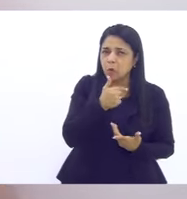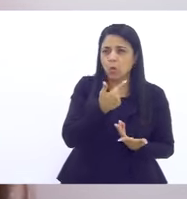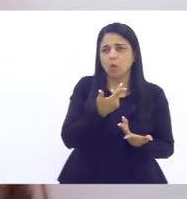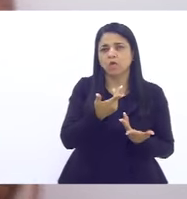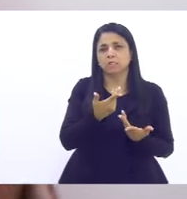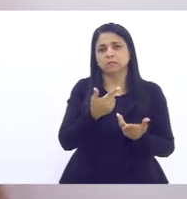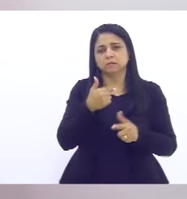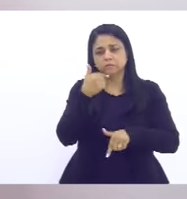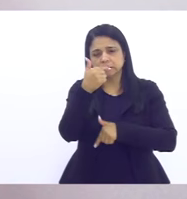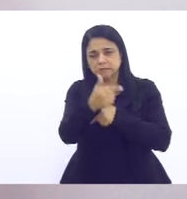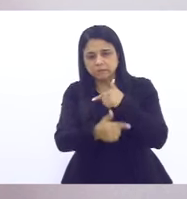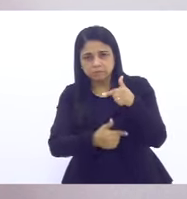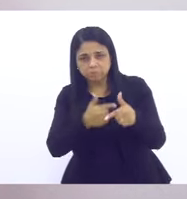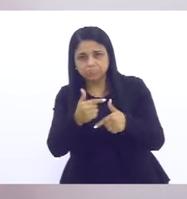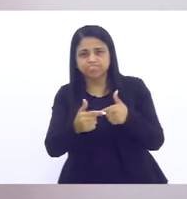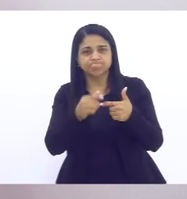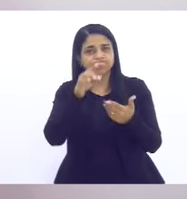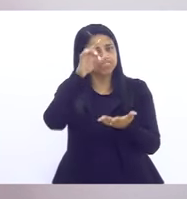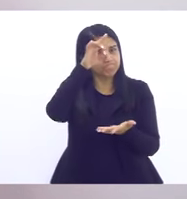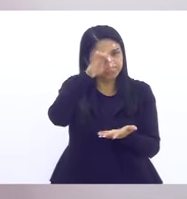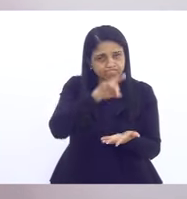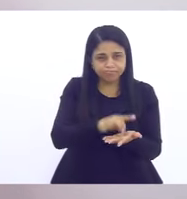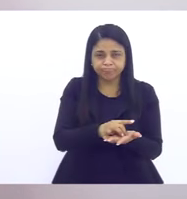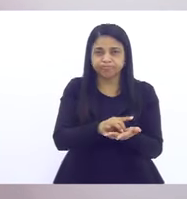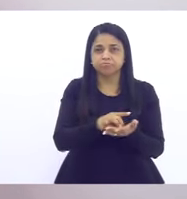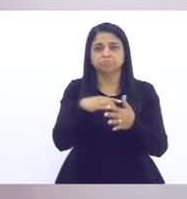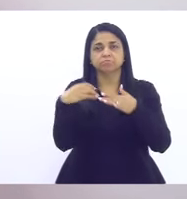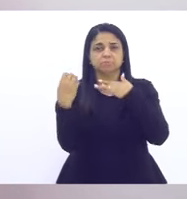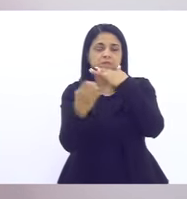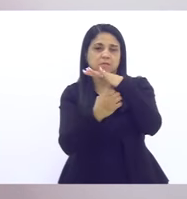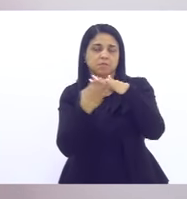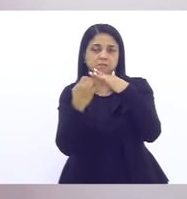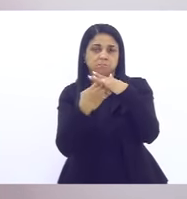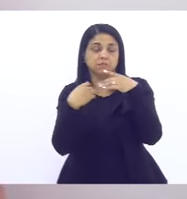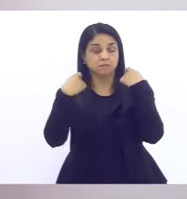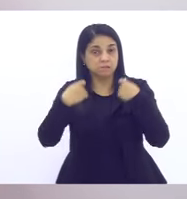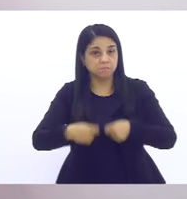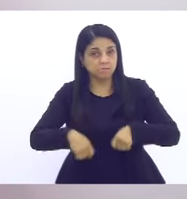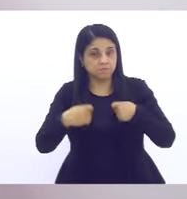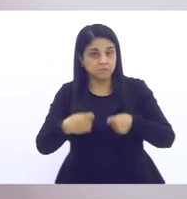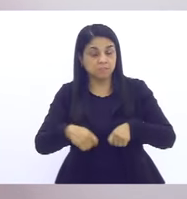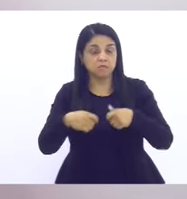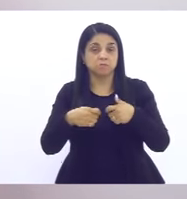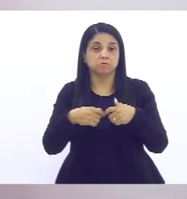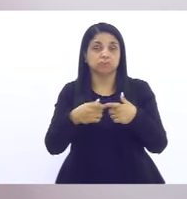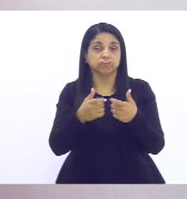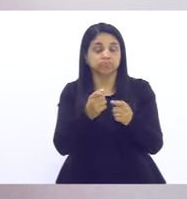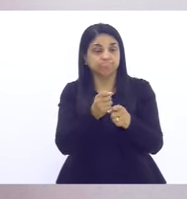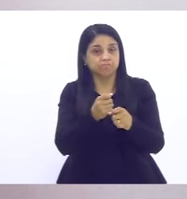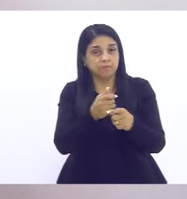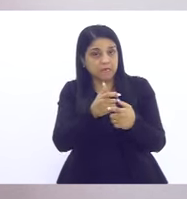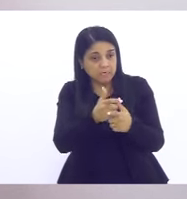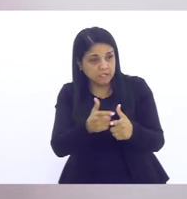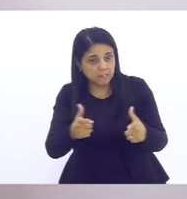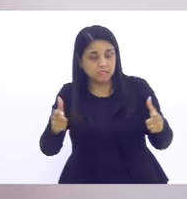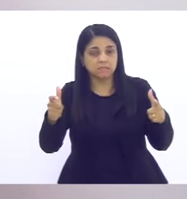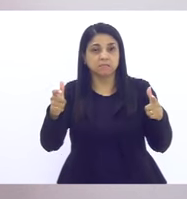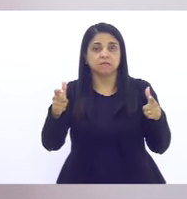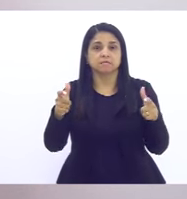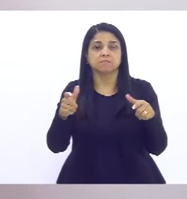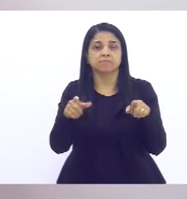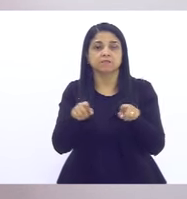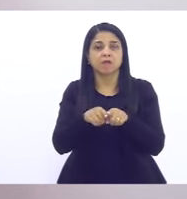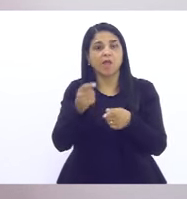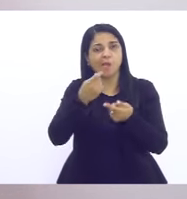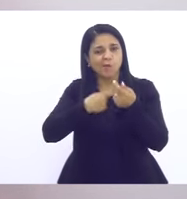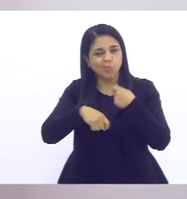ser prestados com mais celeridade, né, às empresas que precisam expandir, né? Então, a economia também sofre